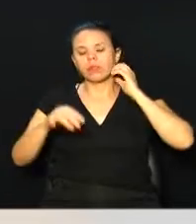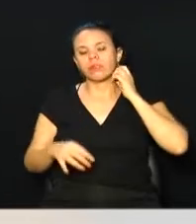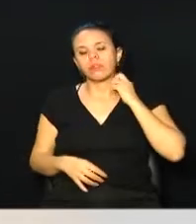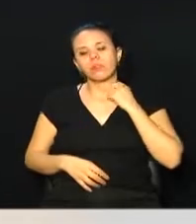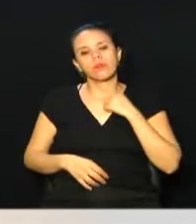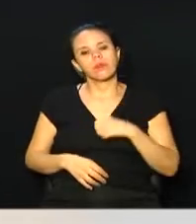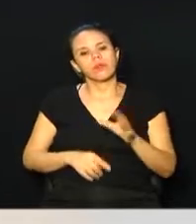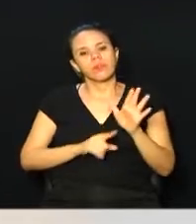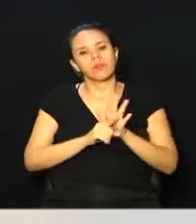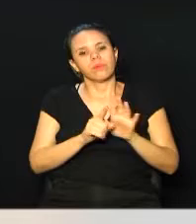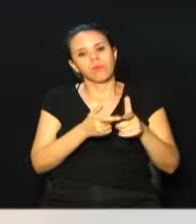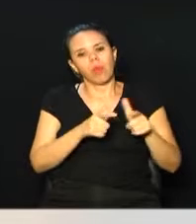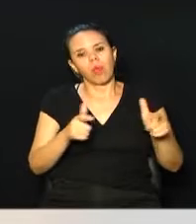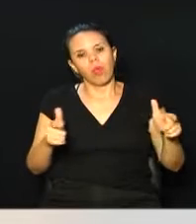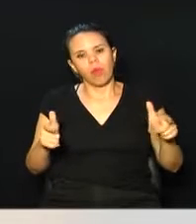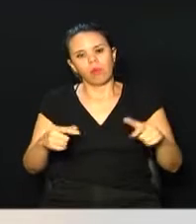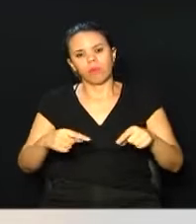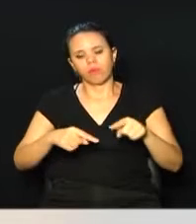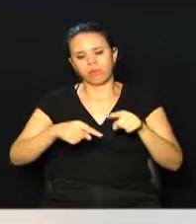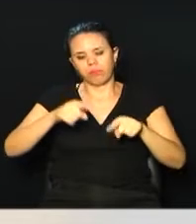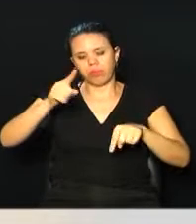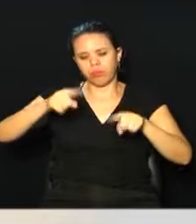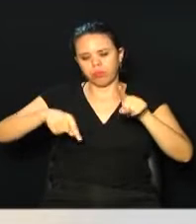índices pluviométricos